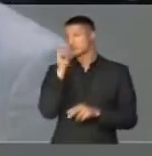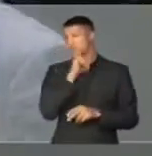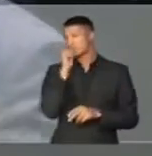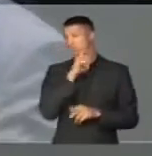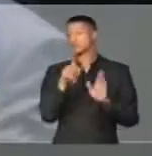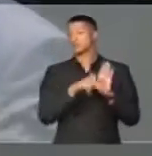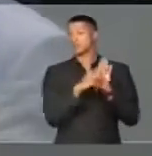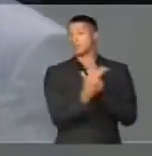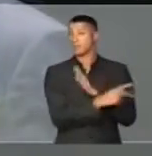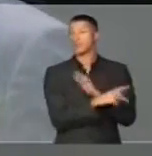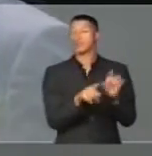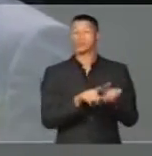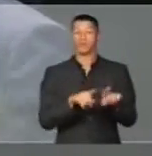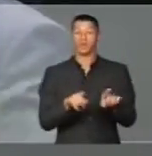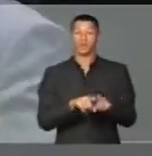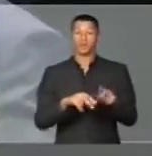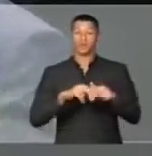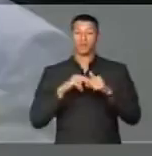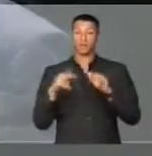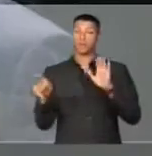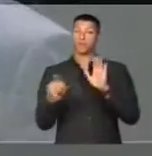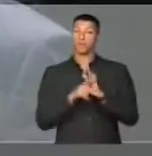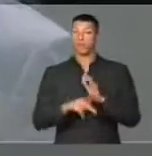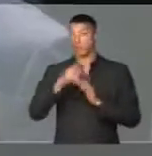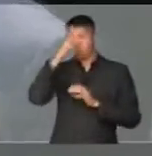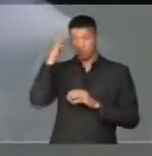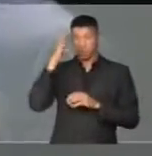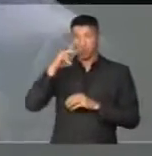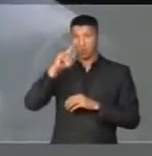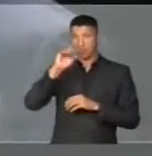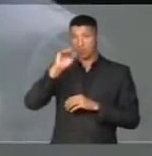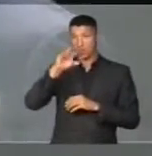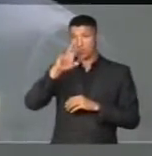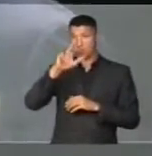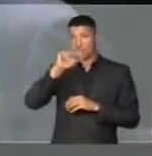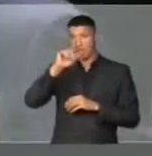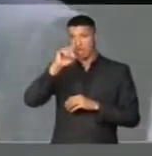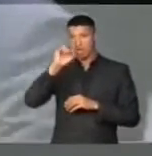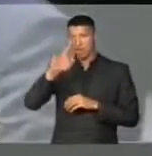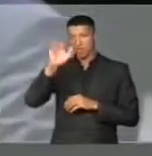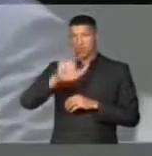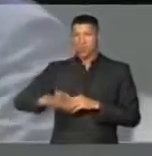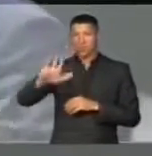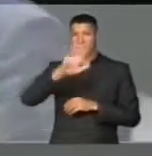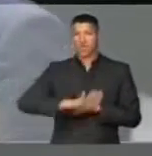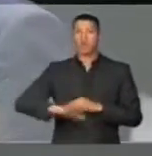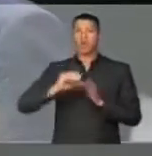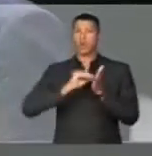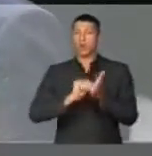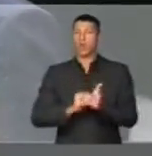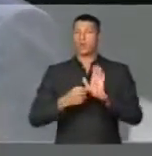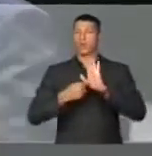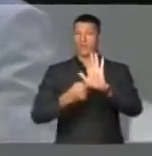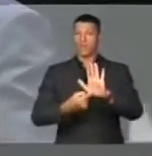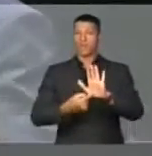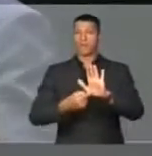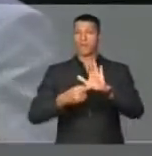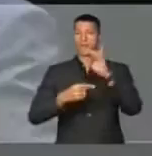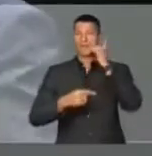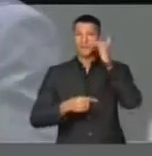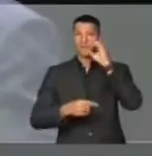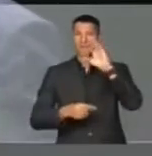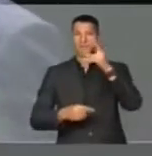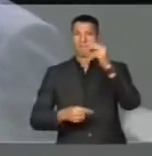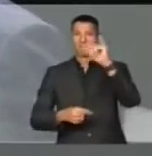desmentido, inclusive, pelo próprio Procurador-Geral da República, em ofício encaminhado ao